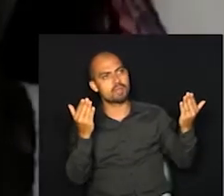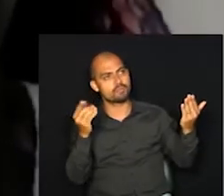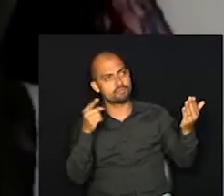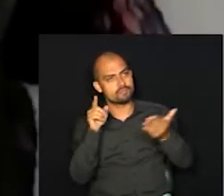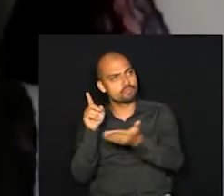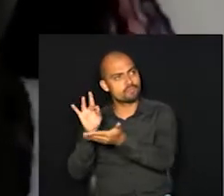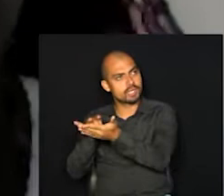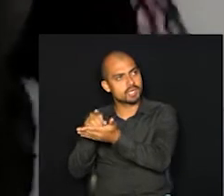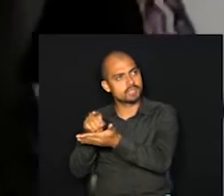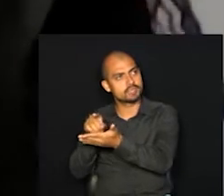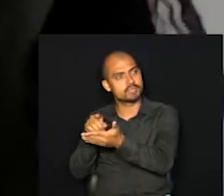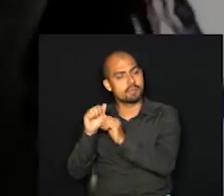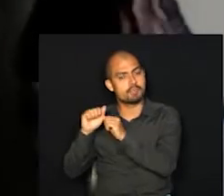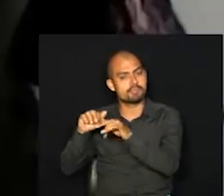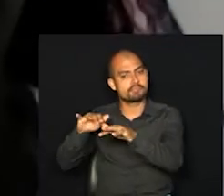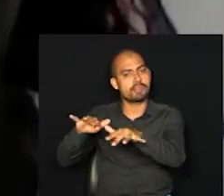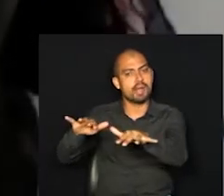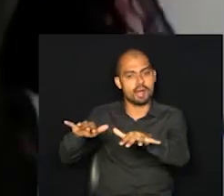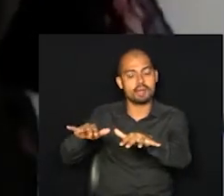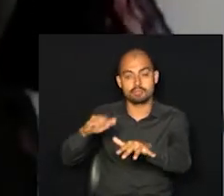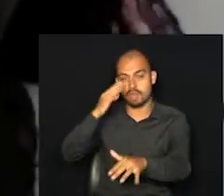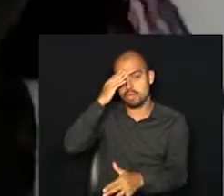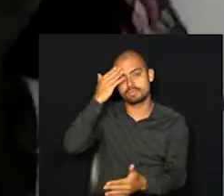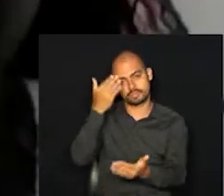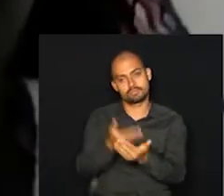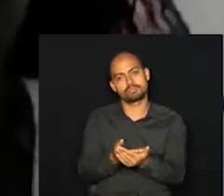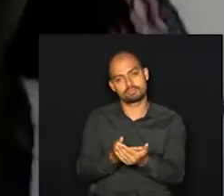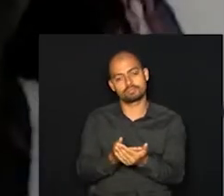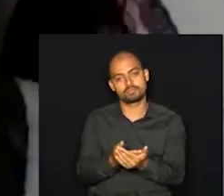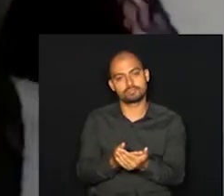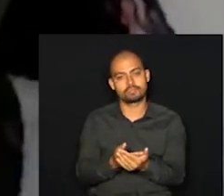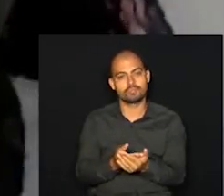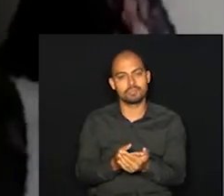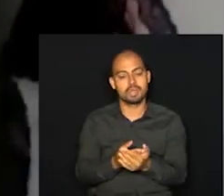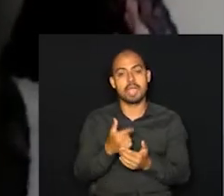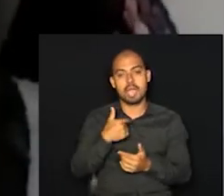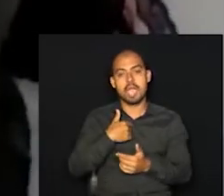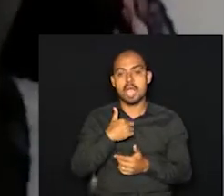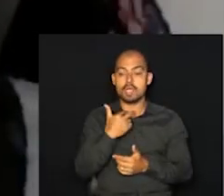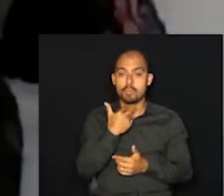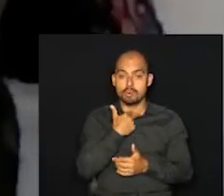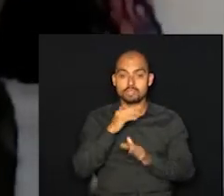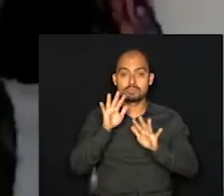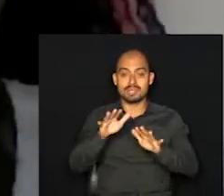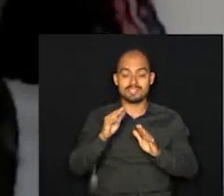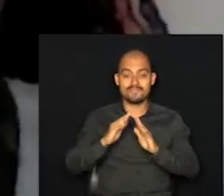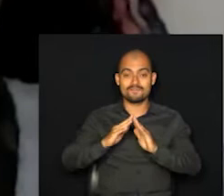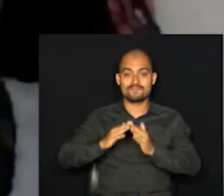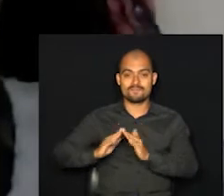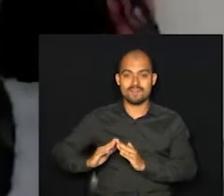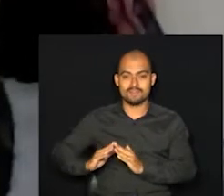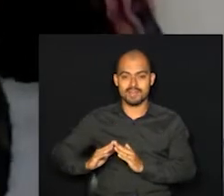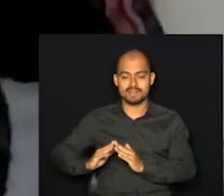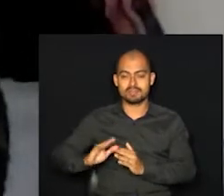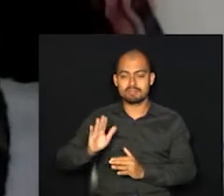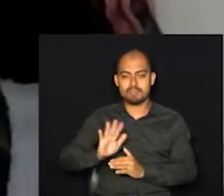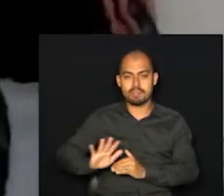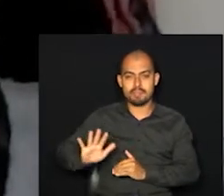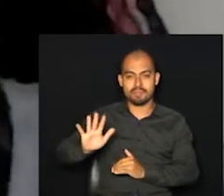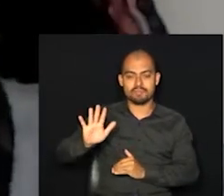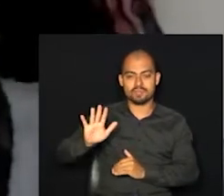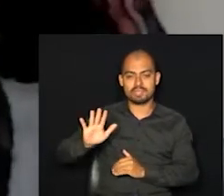replicada. Por quê? Porque daí eu vou acreditar. Mas eu posso fazer isso, mas será que lá na periferia, onde estão a população mais